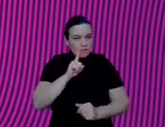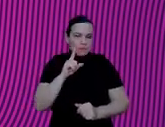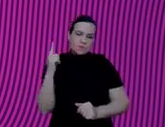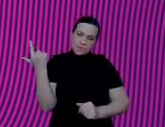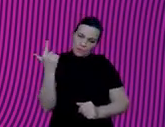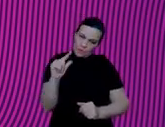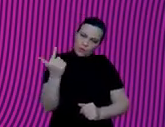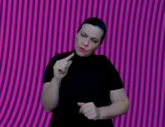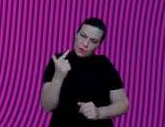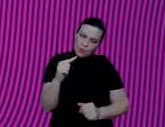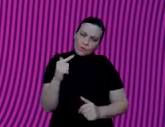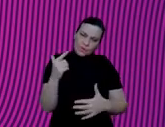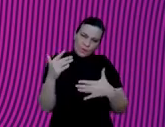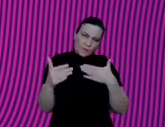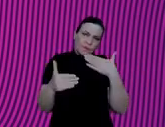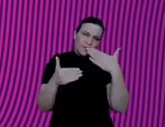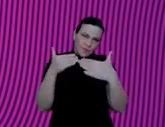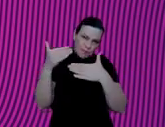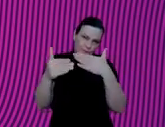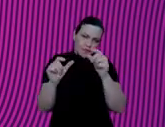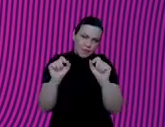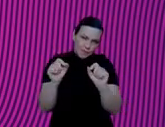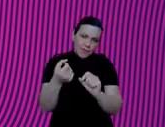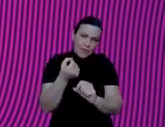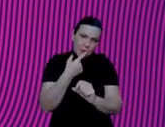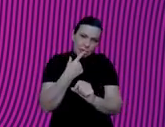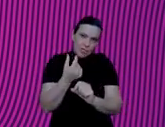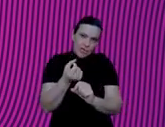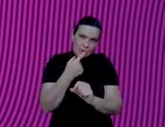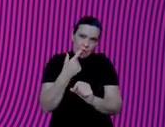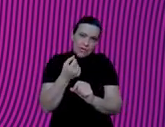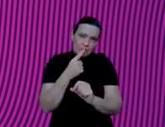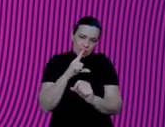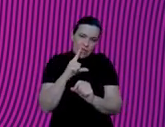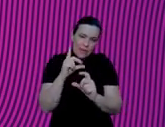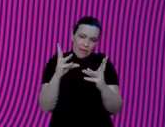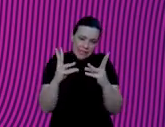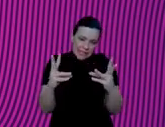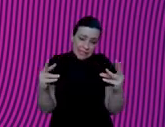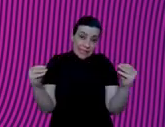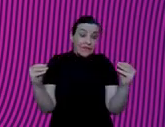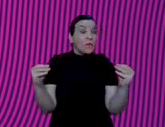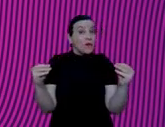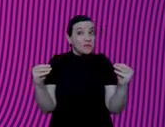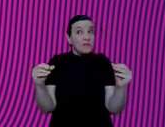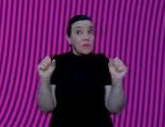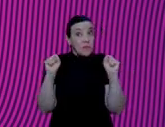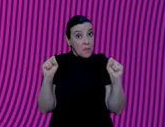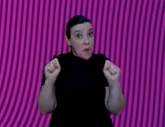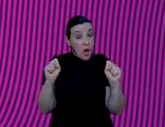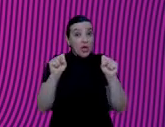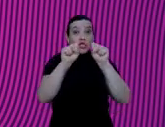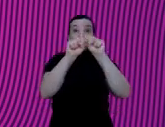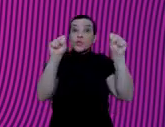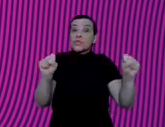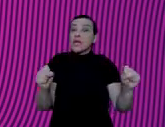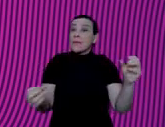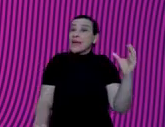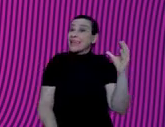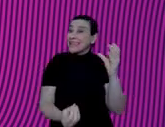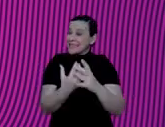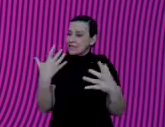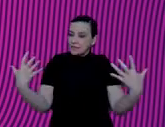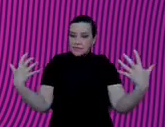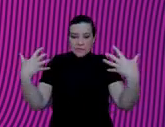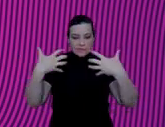são medicamentos mais sensíveis, mas é evidente que um sistema informatizado, bem feito, é muito mais seguro contra a